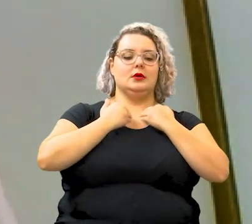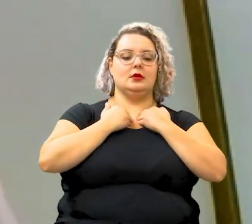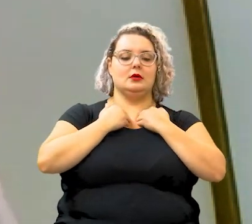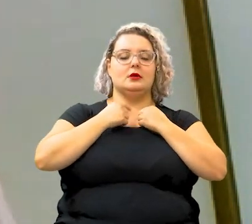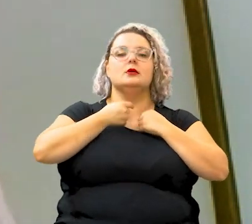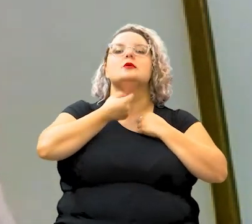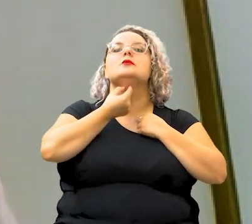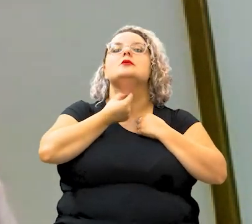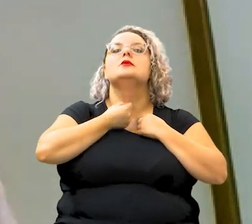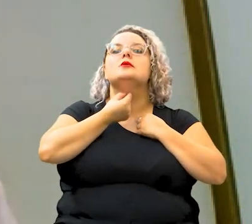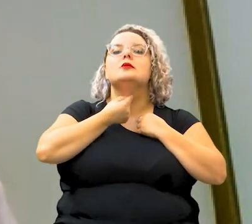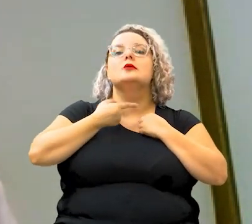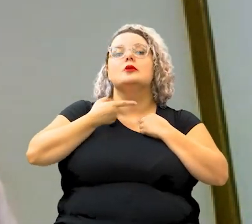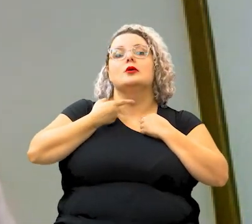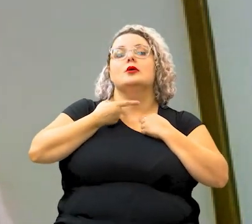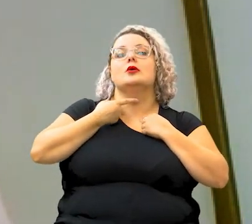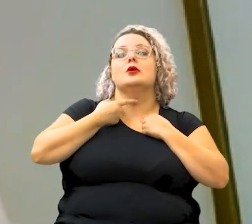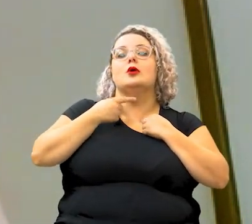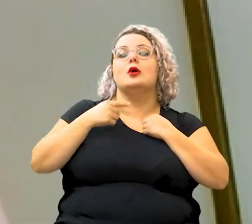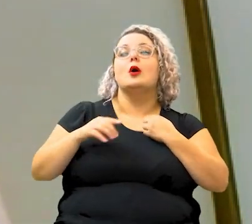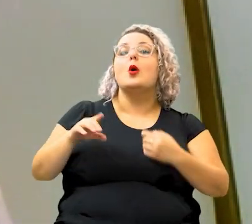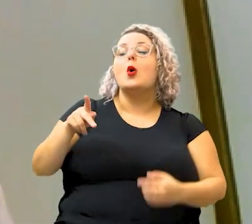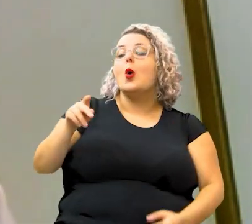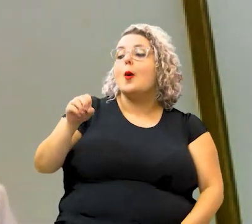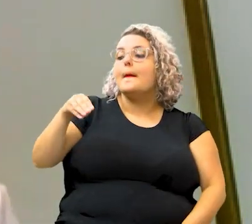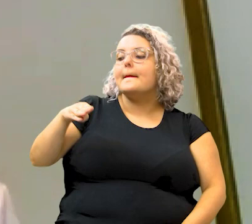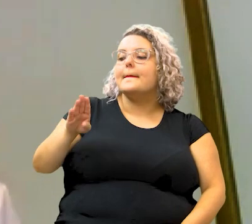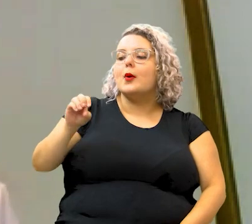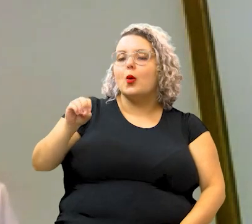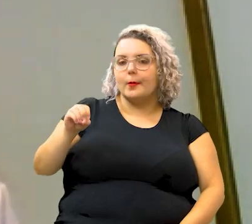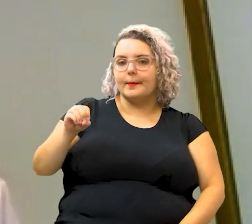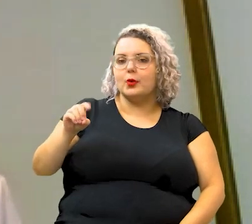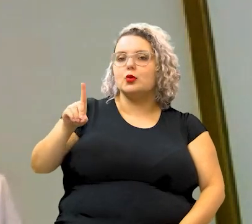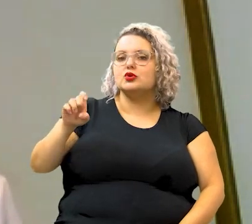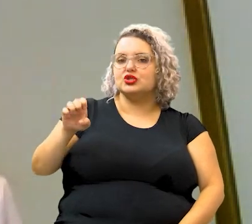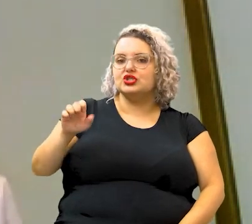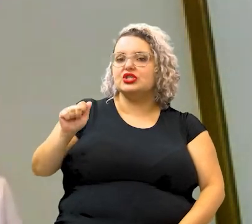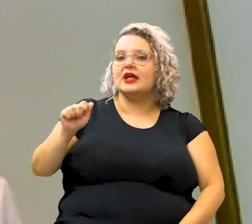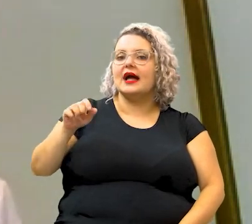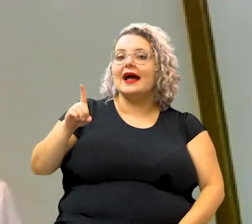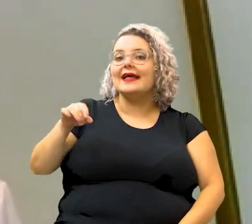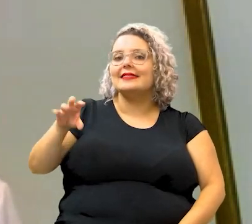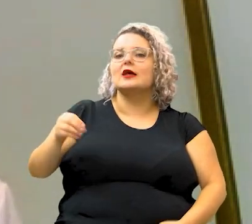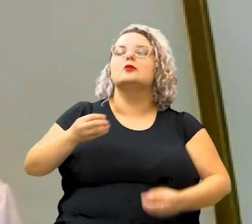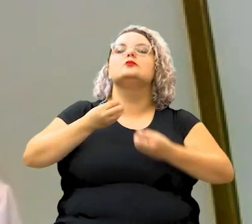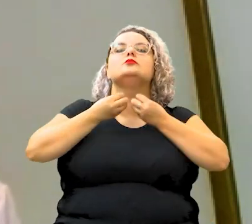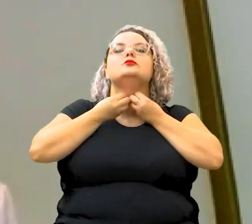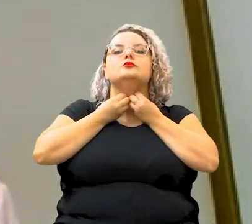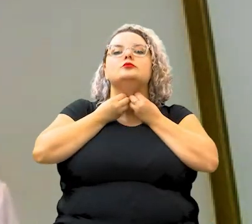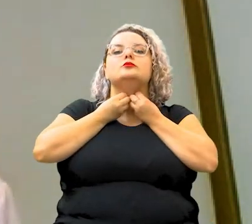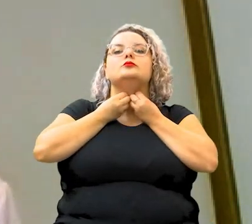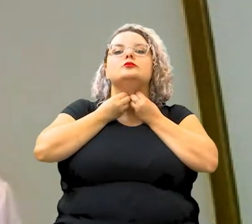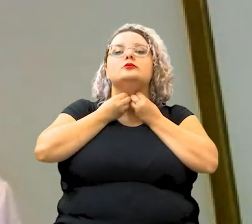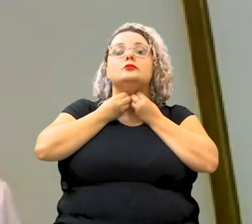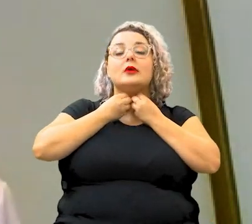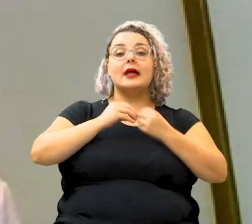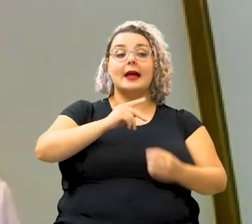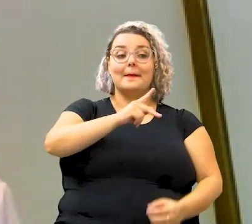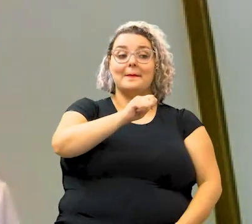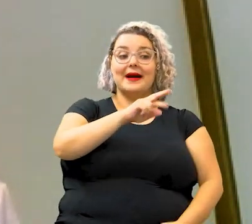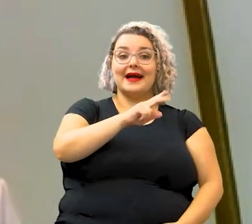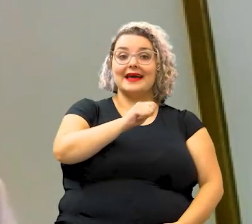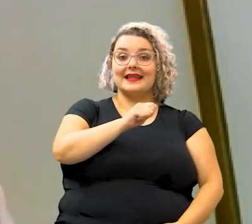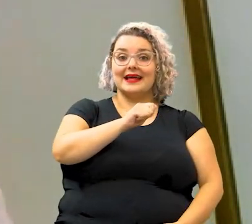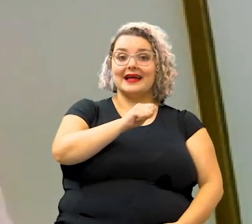da cartilagem cricoide, que o nome é conhecido como pomo de Adão, né? E as paratireoides são 4 glândulazinhas